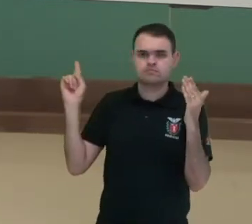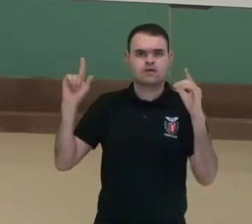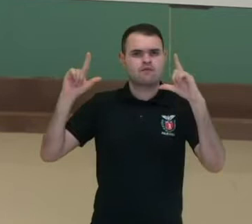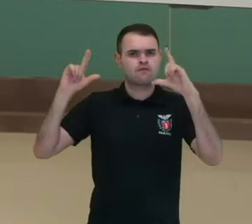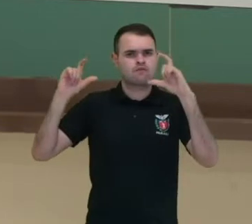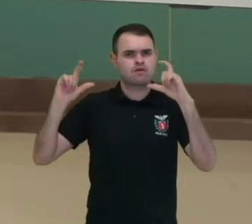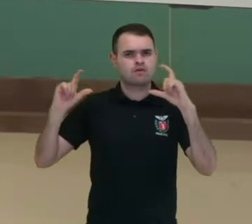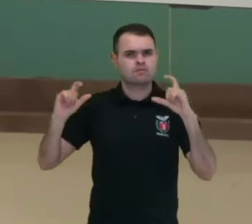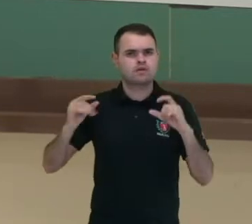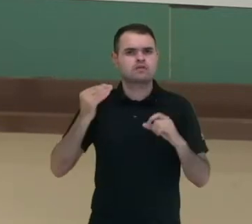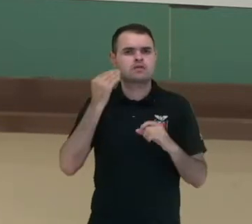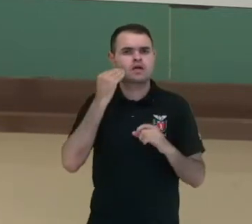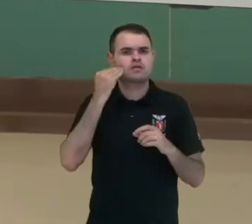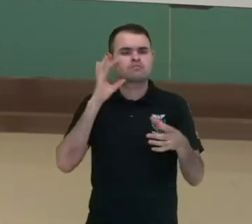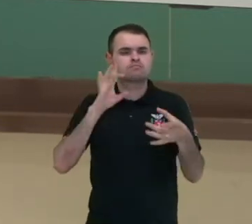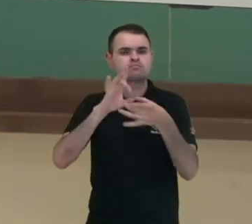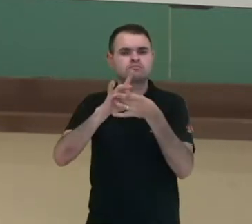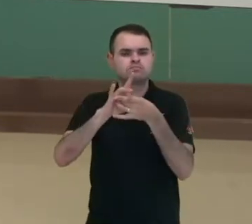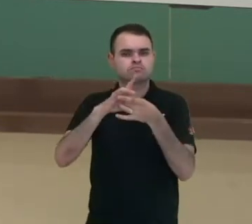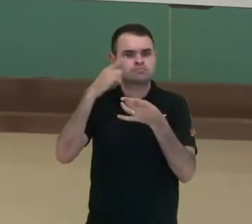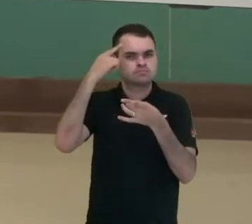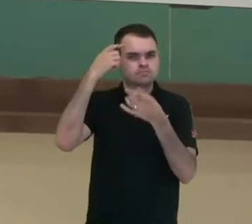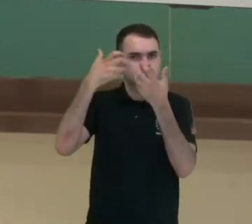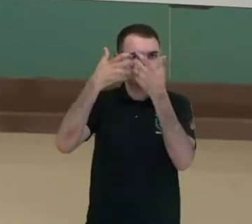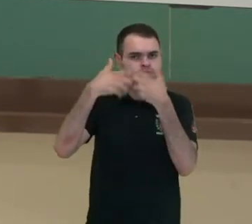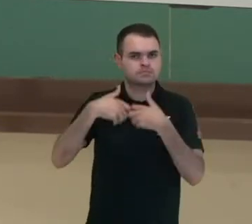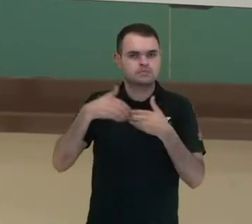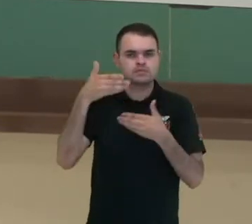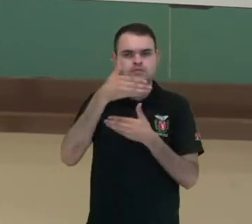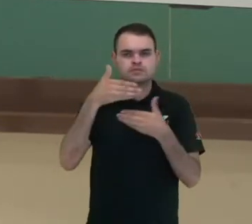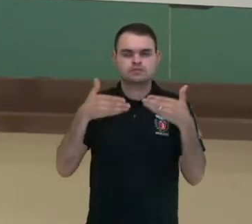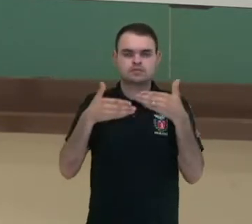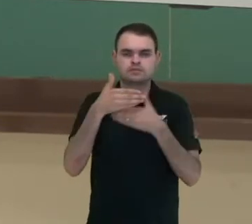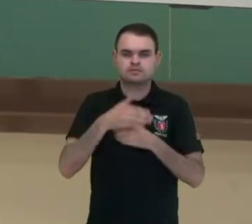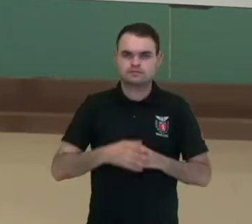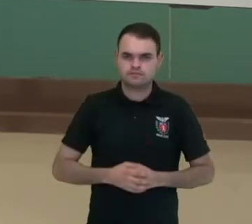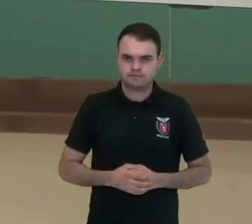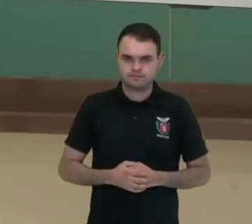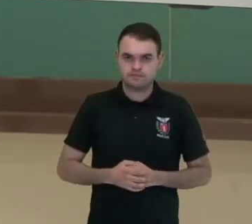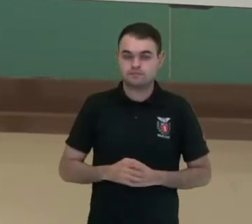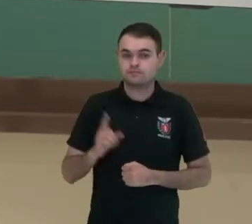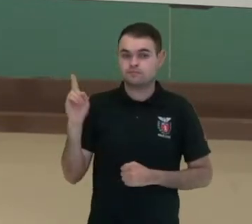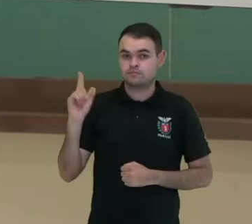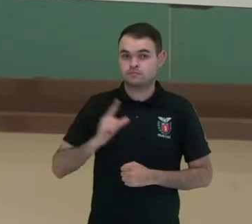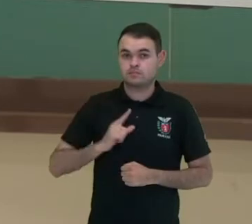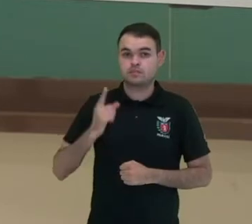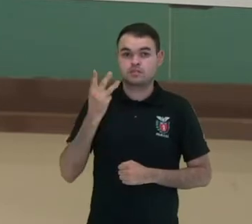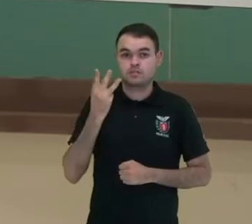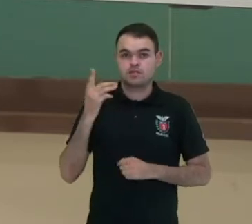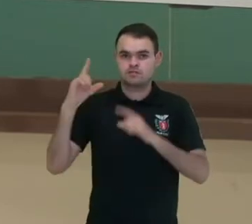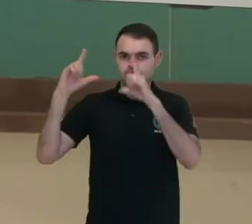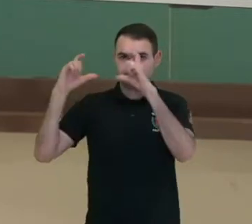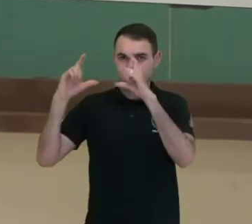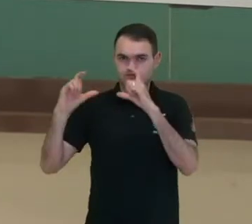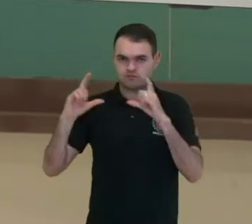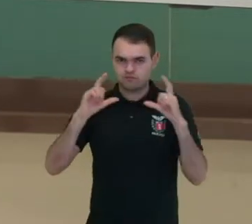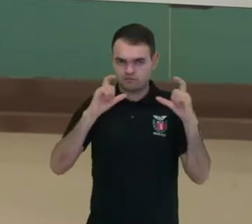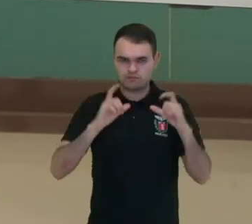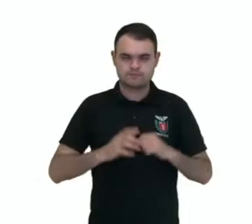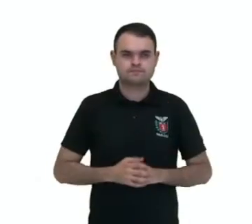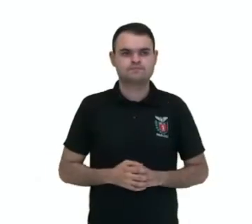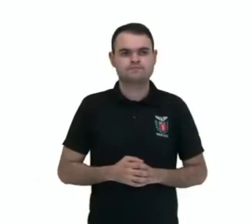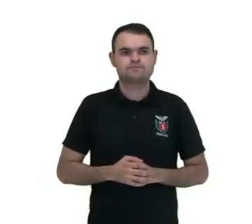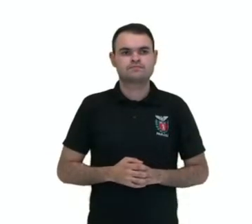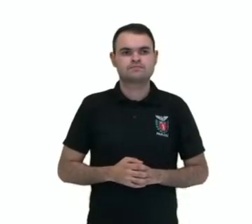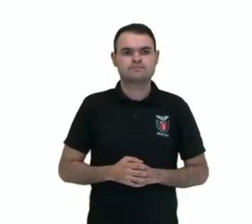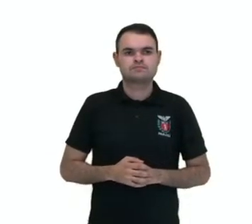para atender a proposta dessa reflexão aqui desse slide. Então vejam, nós temos aqui 3 fotografias, Temos uma aqui